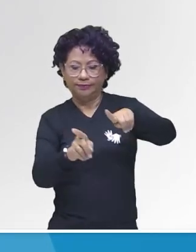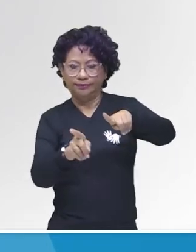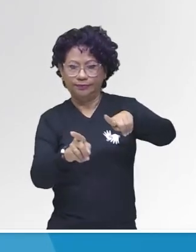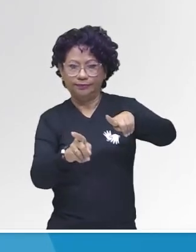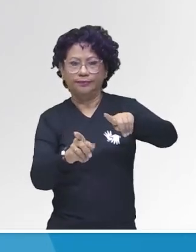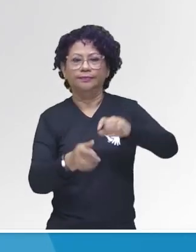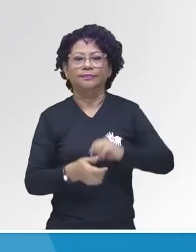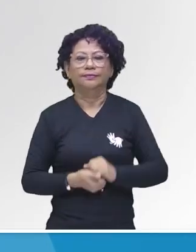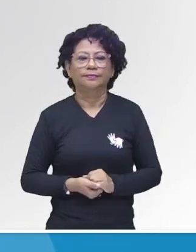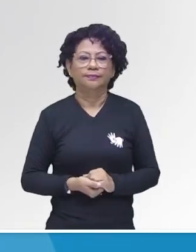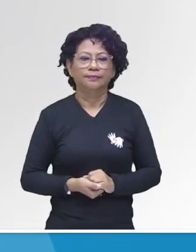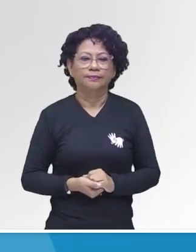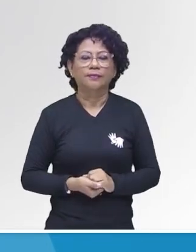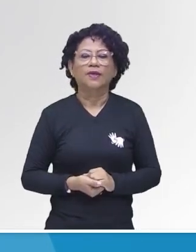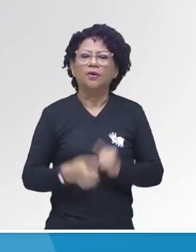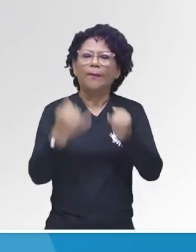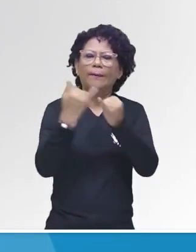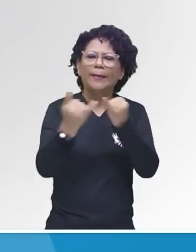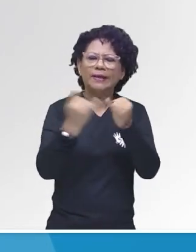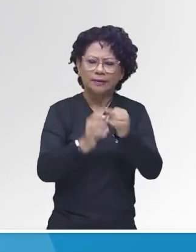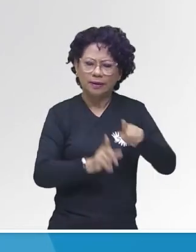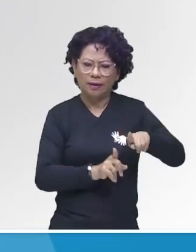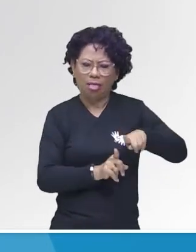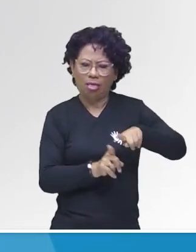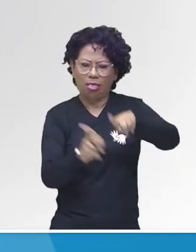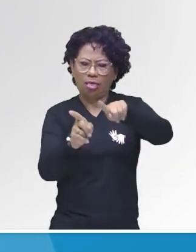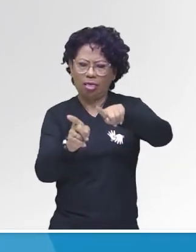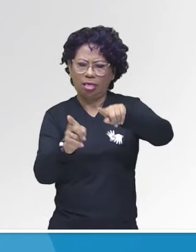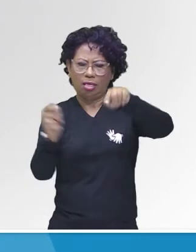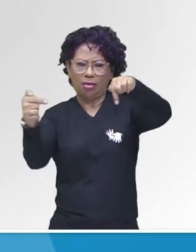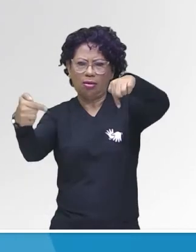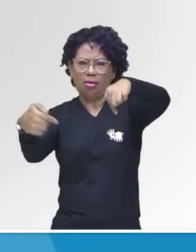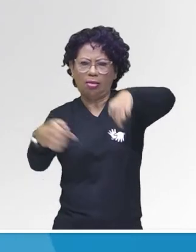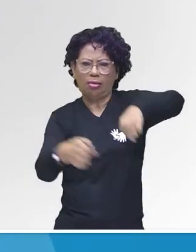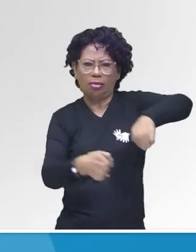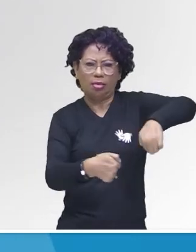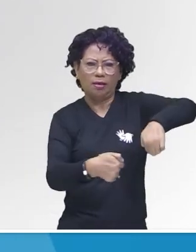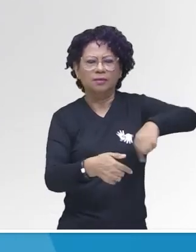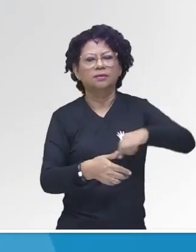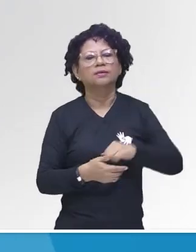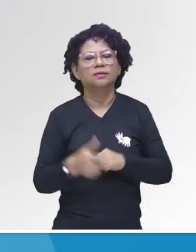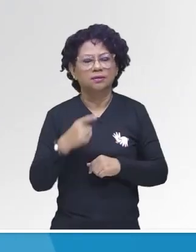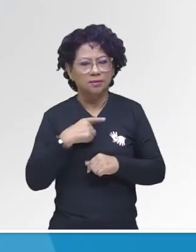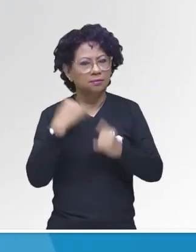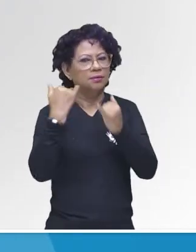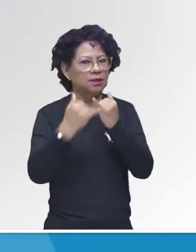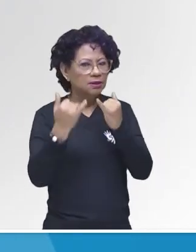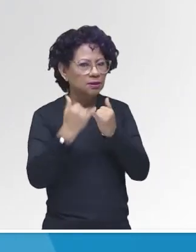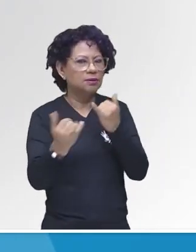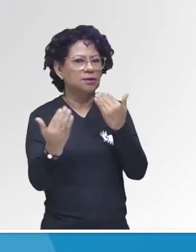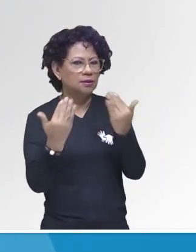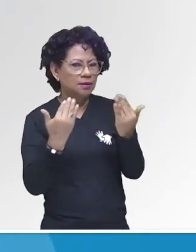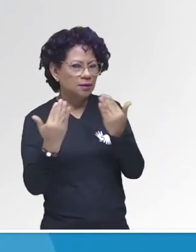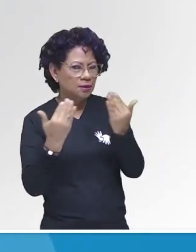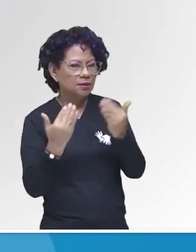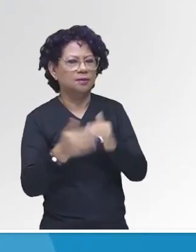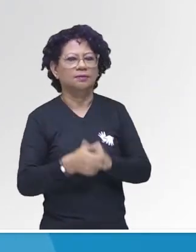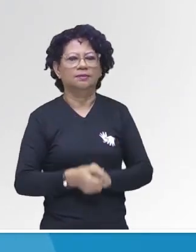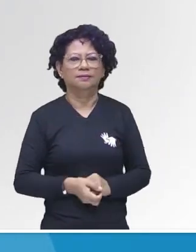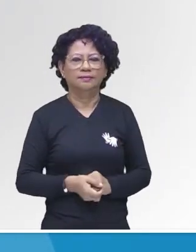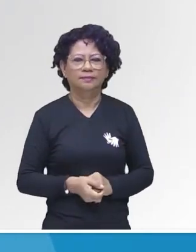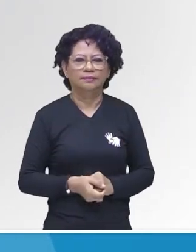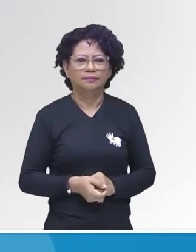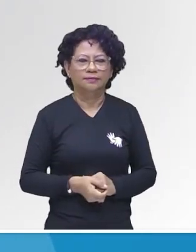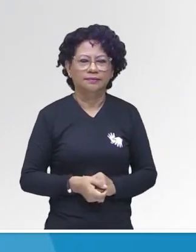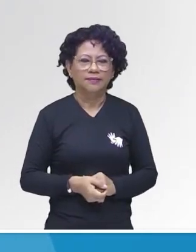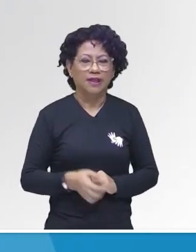direção parecida com a da reta S, tá? Parecida, elas estão aí numa mesma inclinação, né? Se a gente,